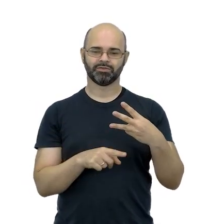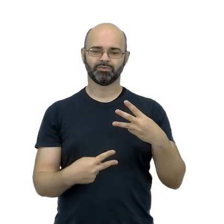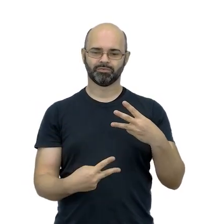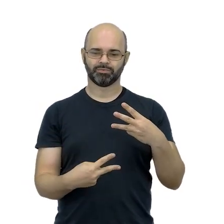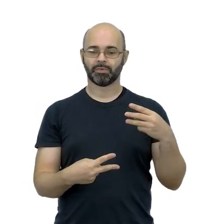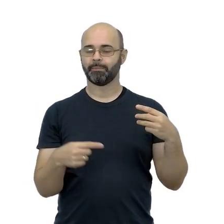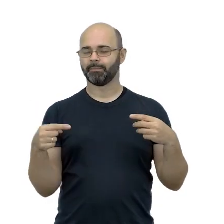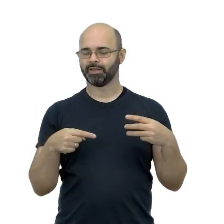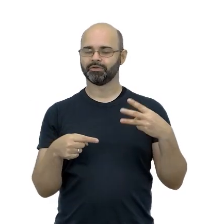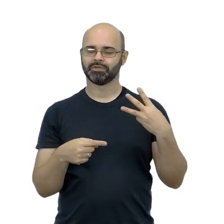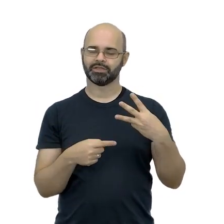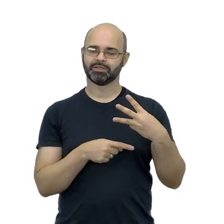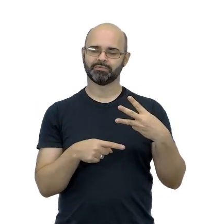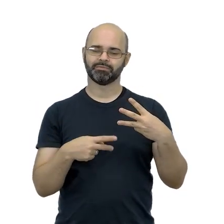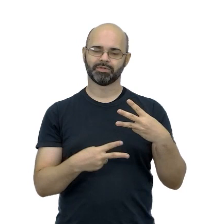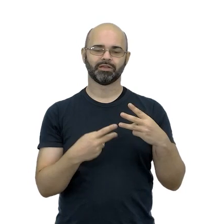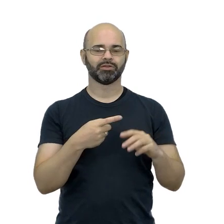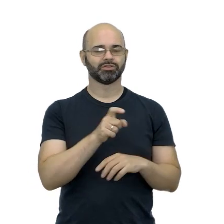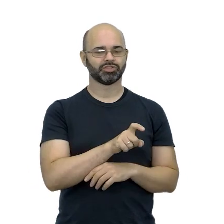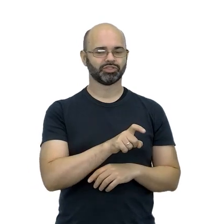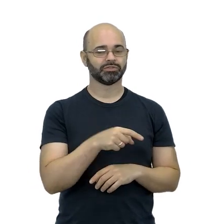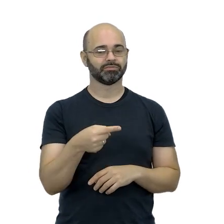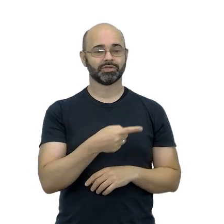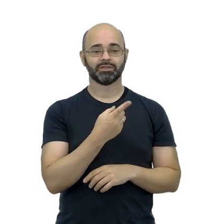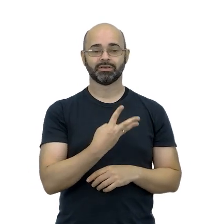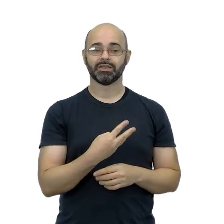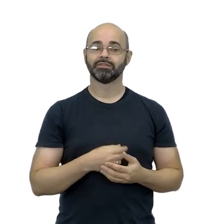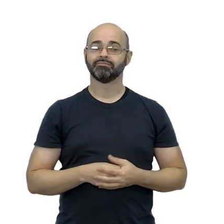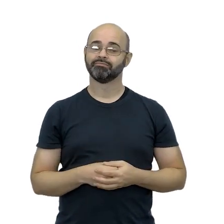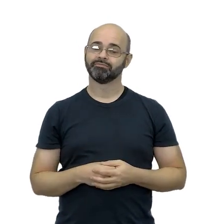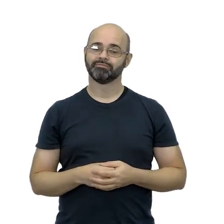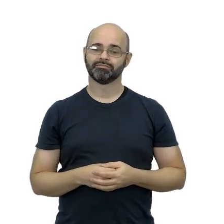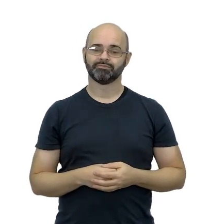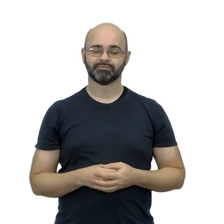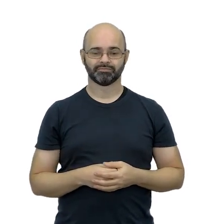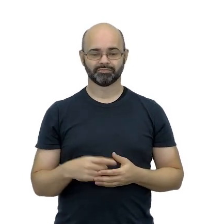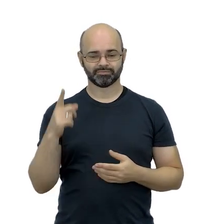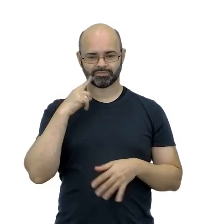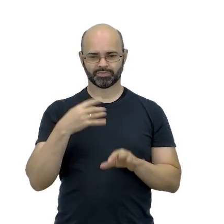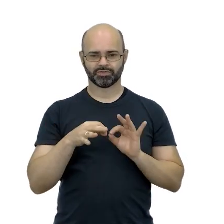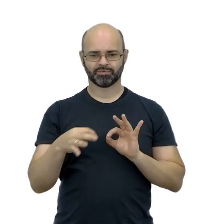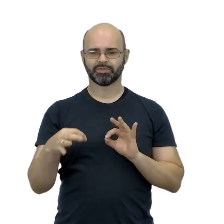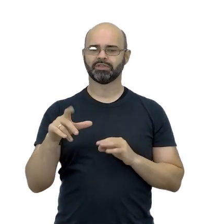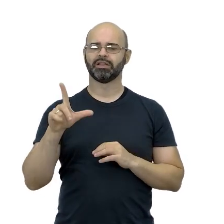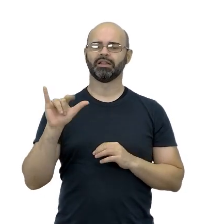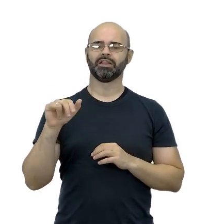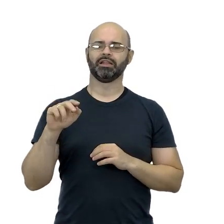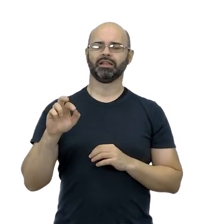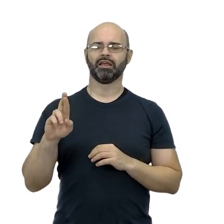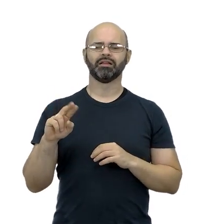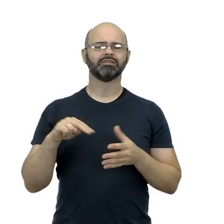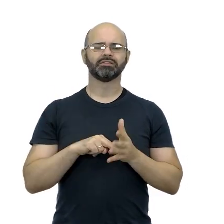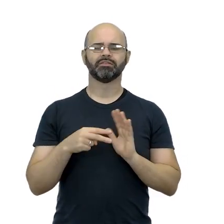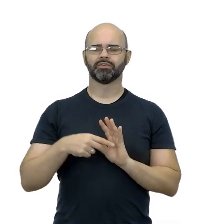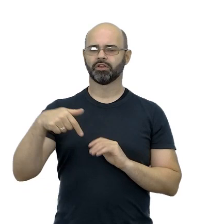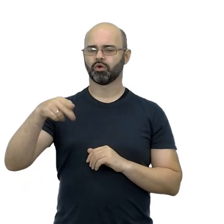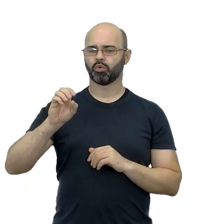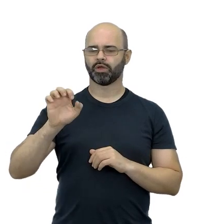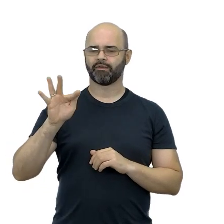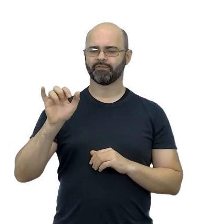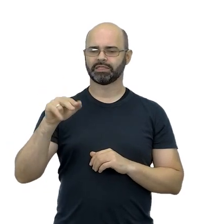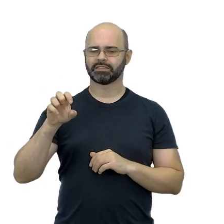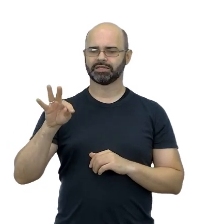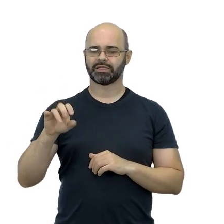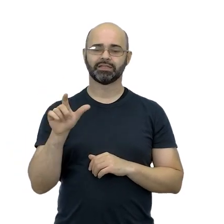x menos 3. Olha o coeficiente linear. O que significa o coeficiente linear? Significa que o